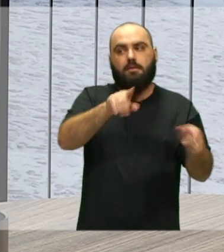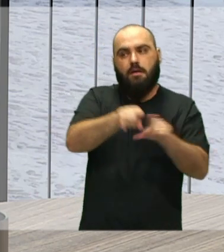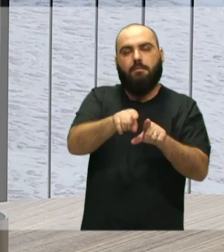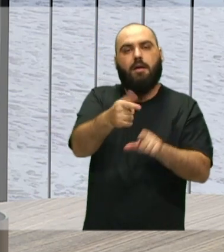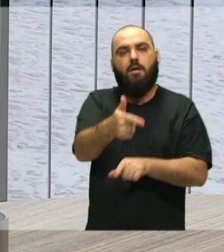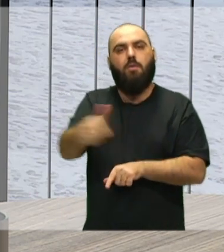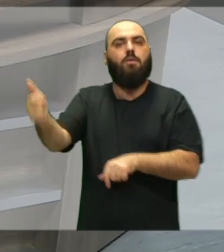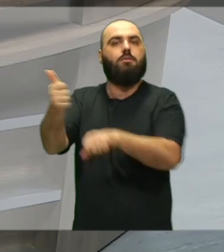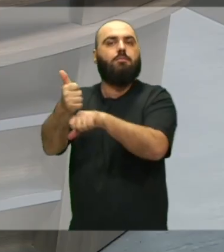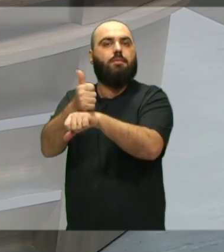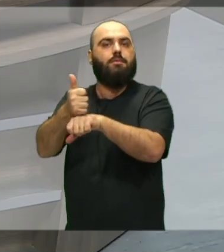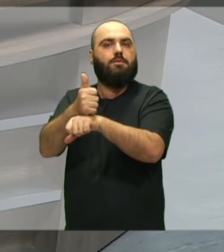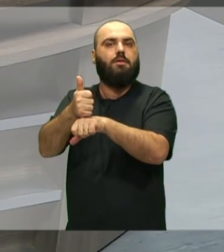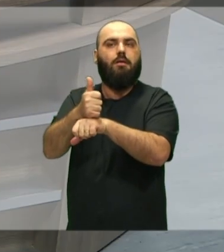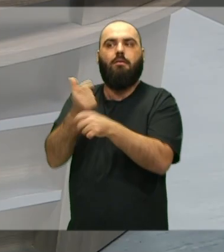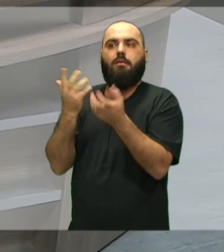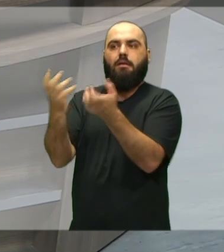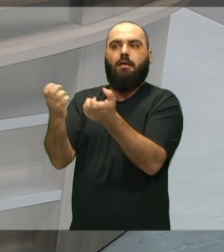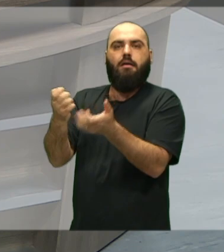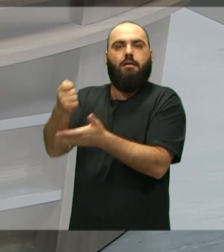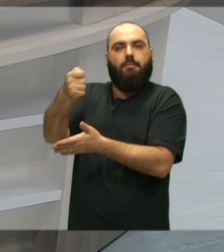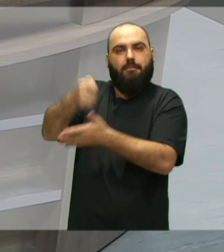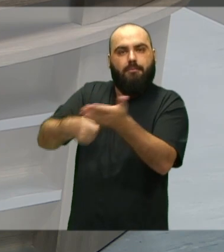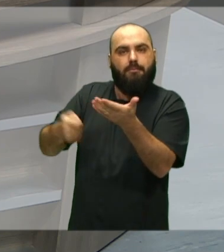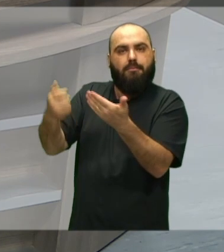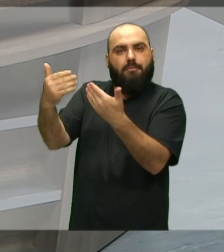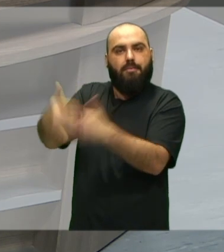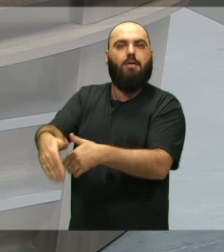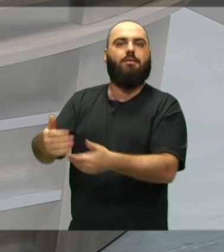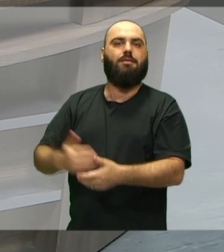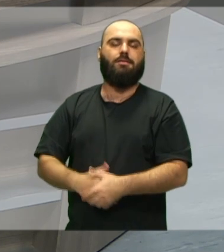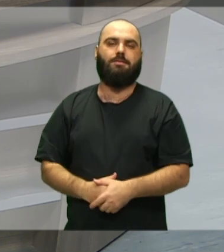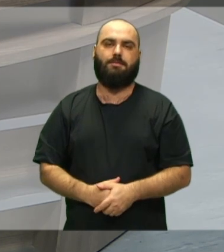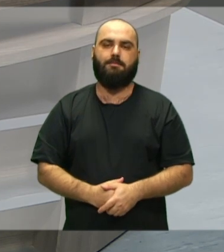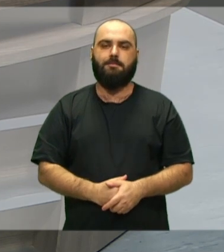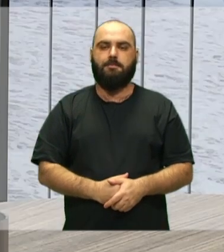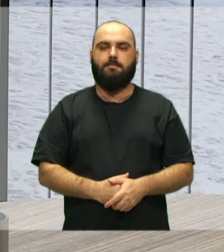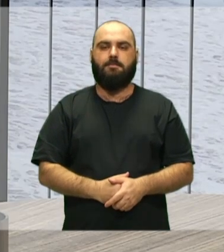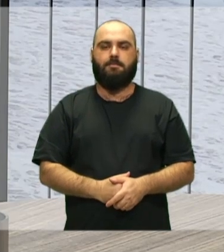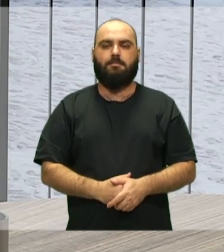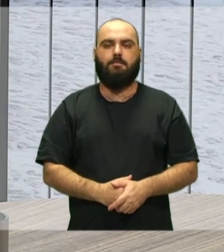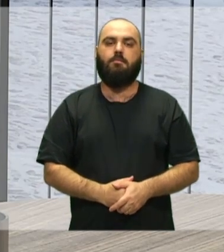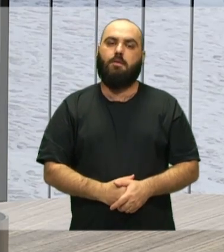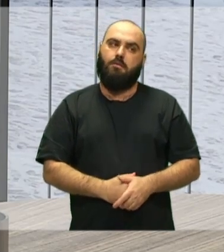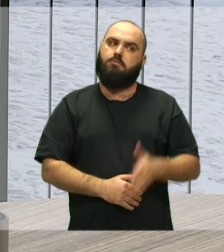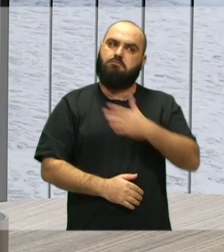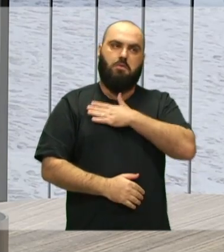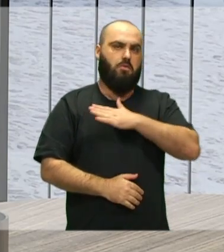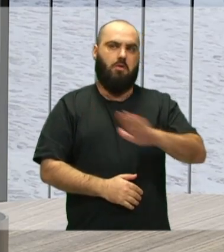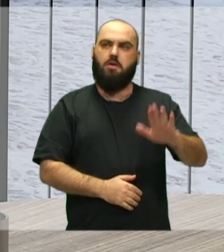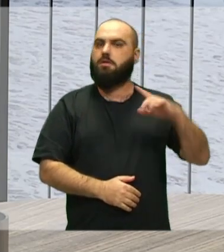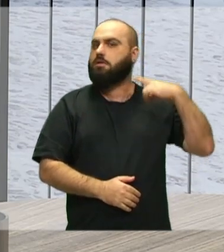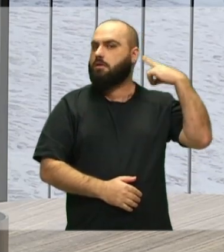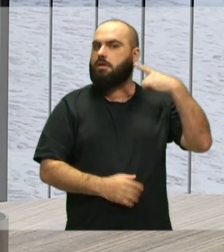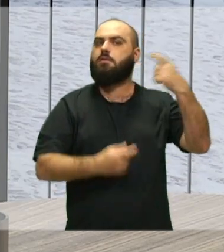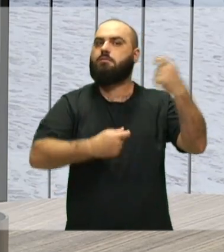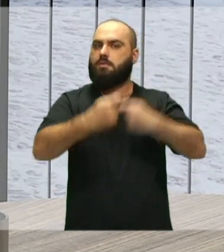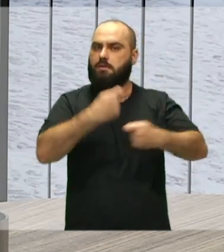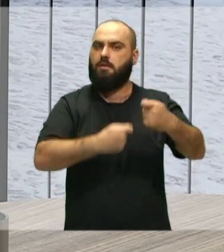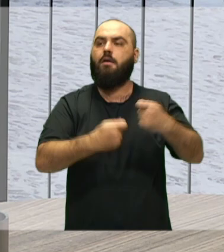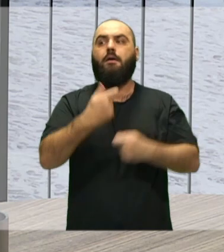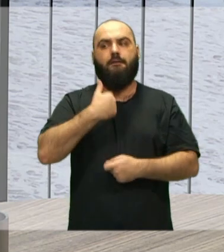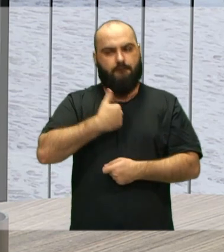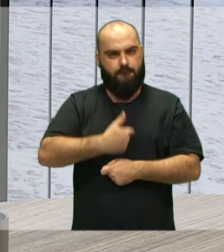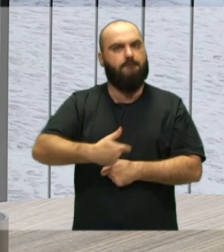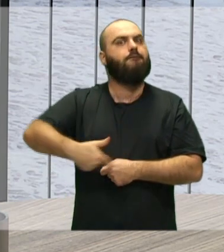administrativo, concurseiros, quanto para os alunos, que eu sempre digo, pode não gostar de direito administrativo, mas tu vai enfrentar o